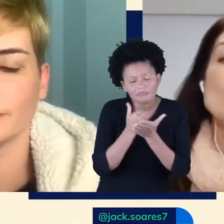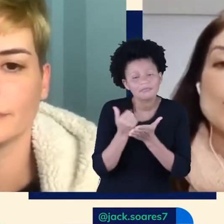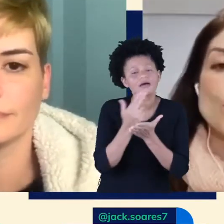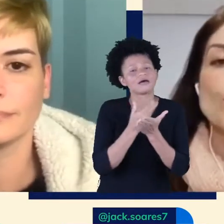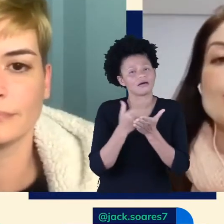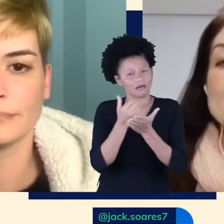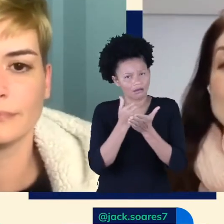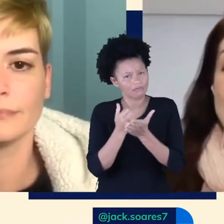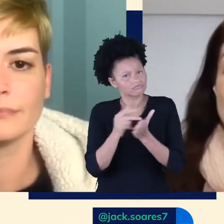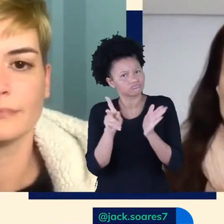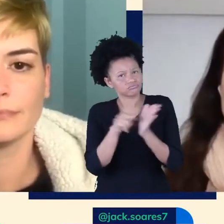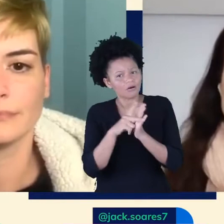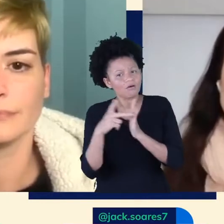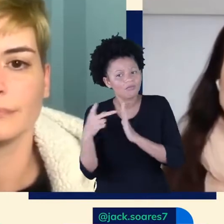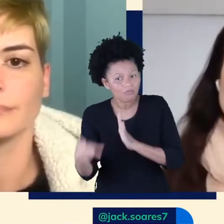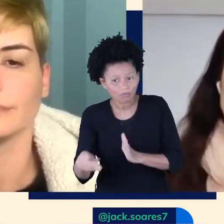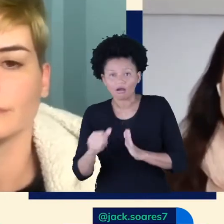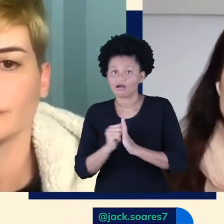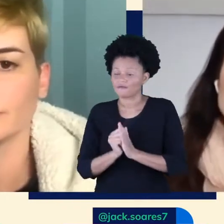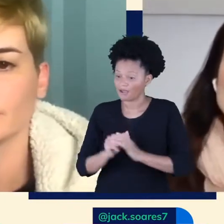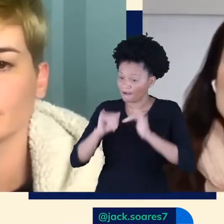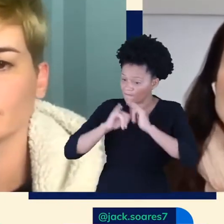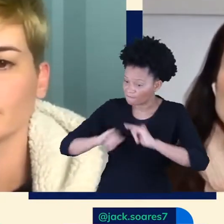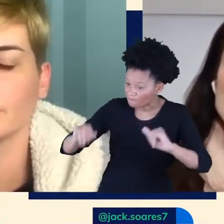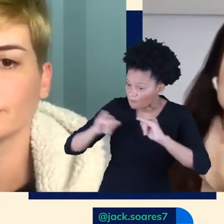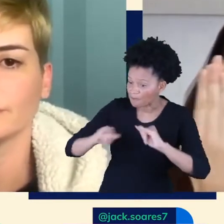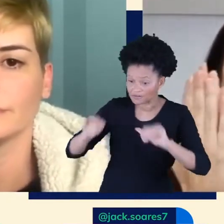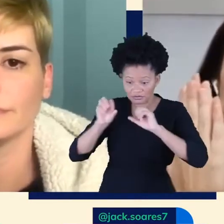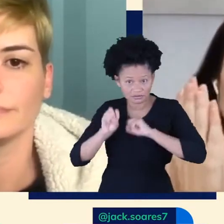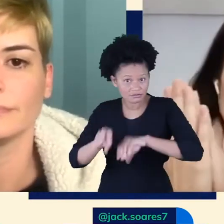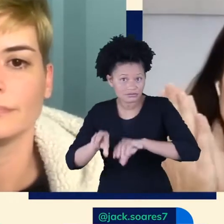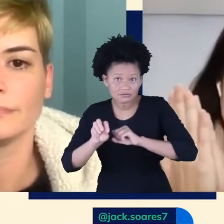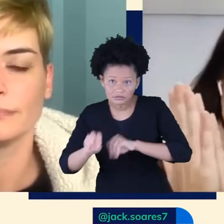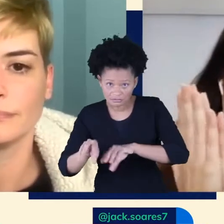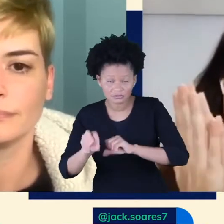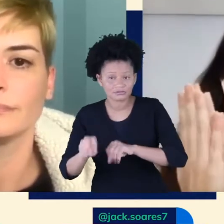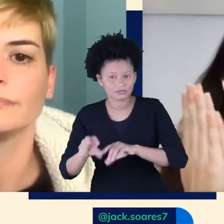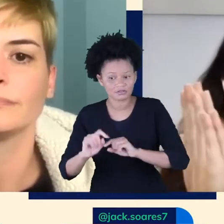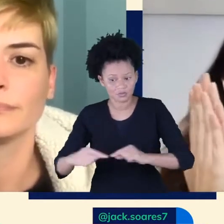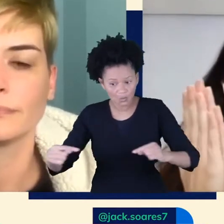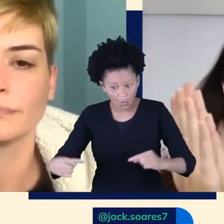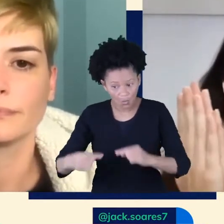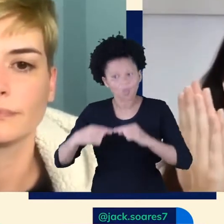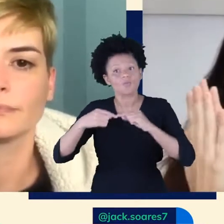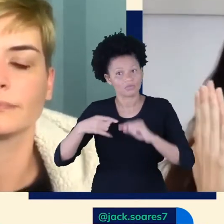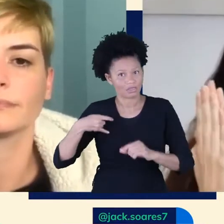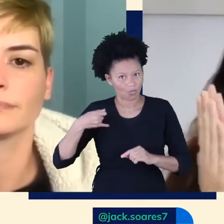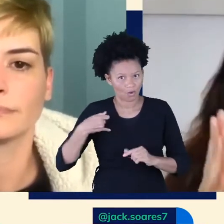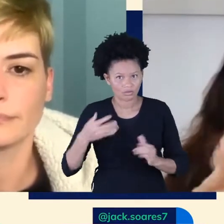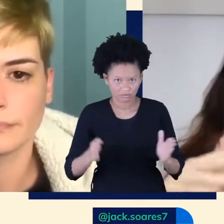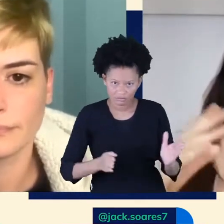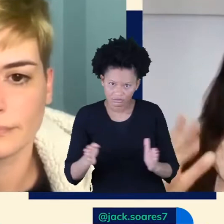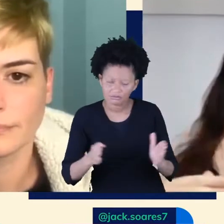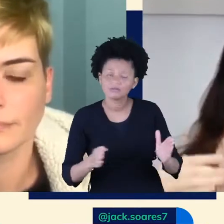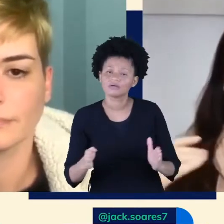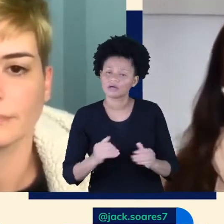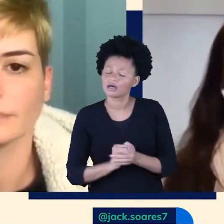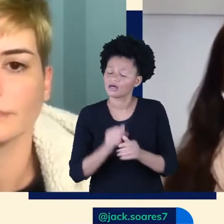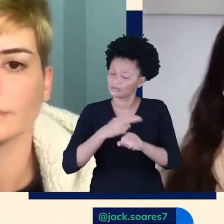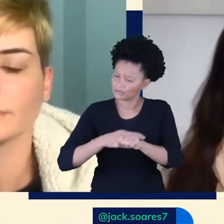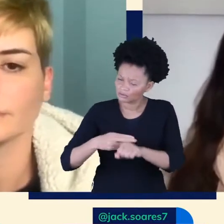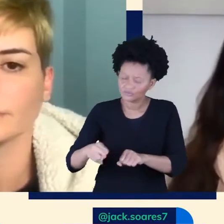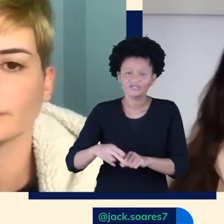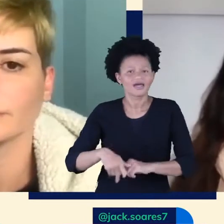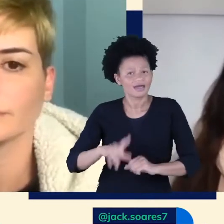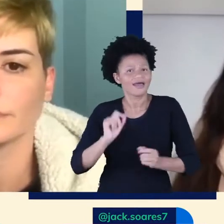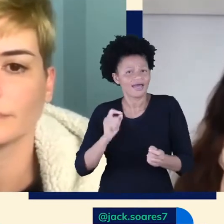tem ilustrações, imagens, se elas forem informativas e educativas e adequadas à faixa etária, a nudez é uma